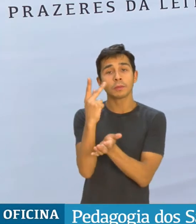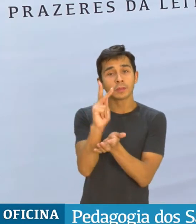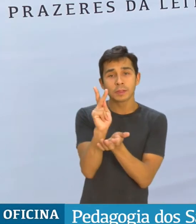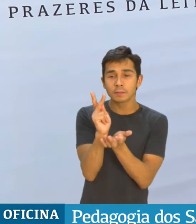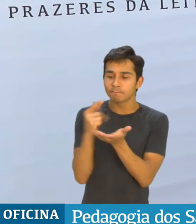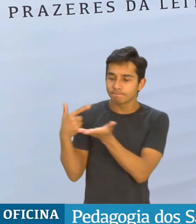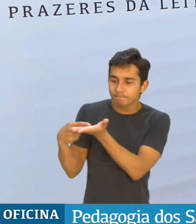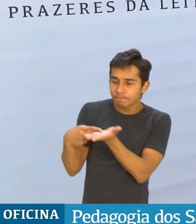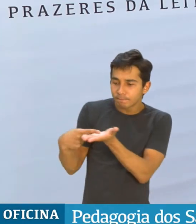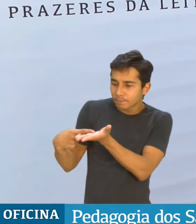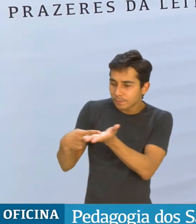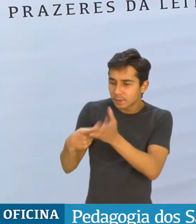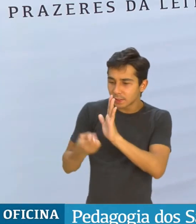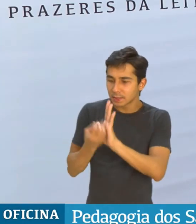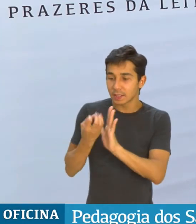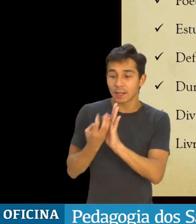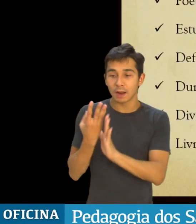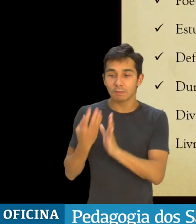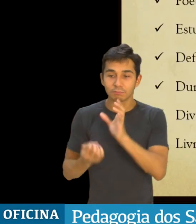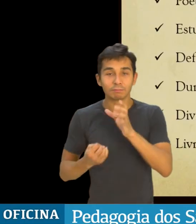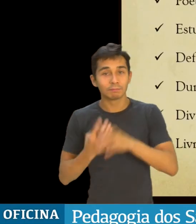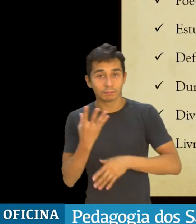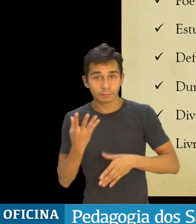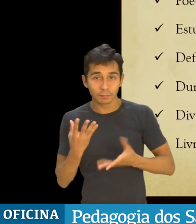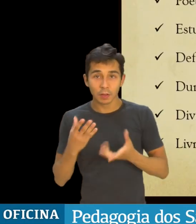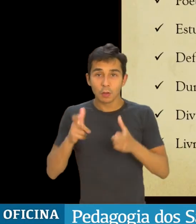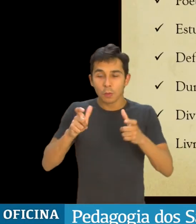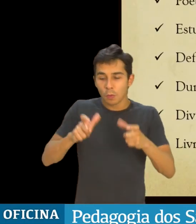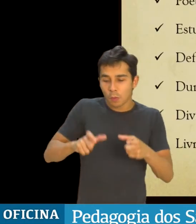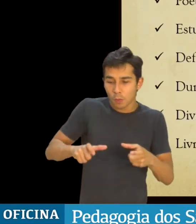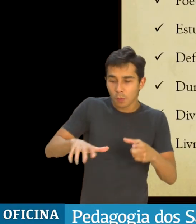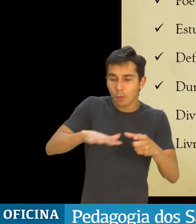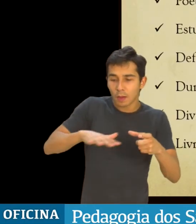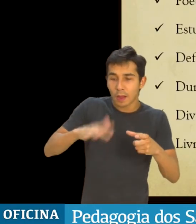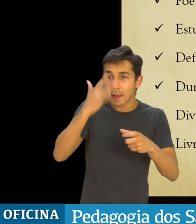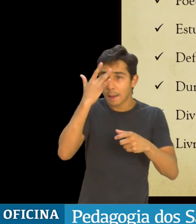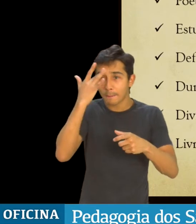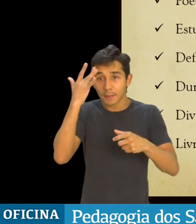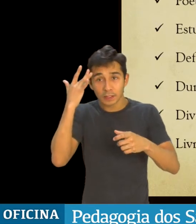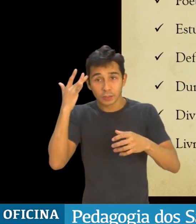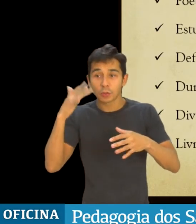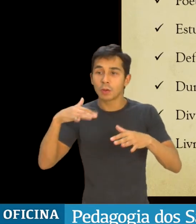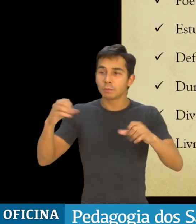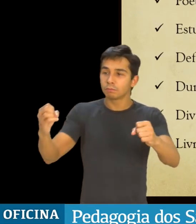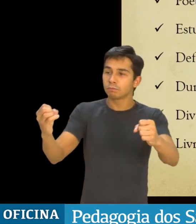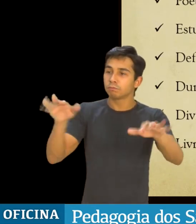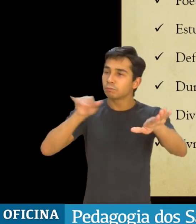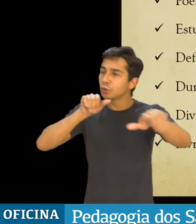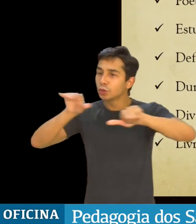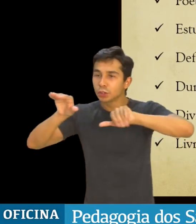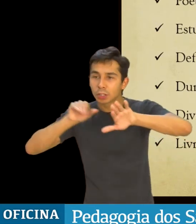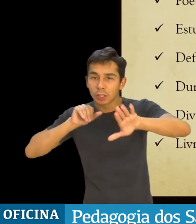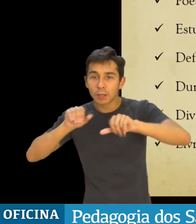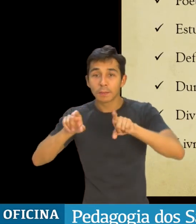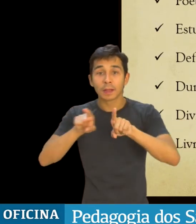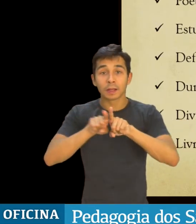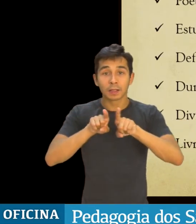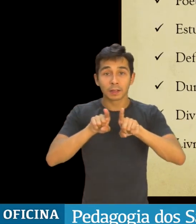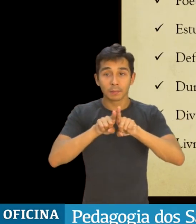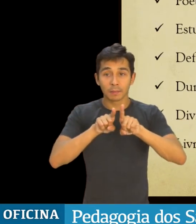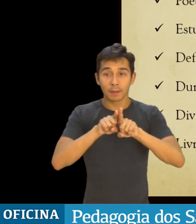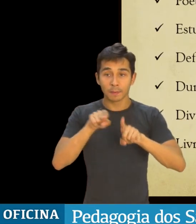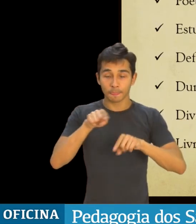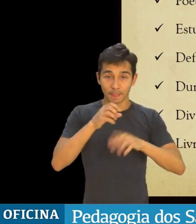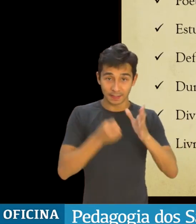fazer, né, esse sarau, local, duração, público, divida tarefas. Uma coisa que é muito importante falar